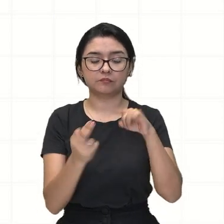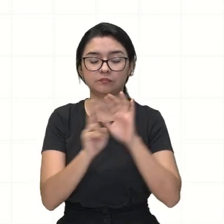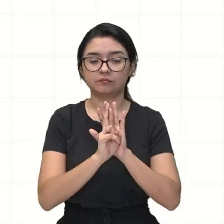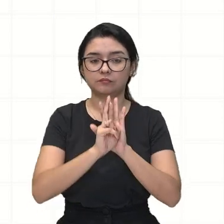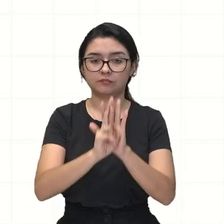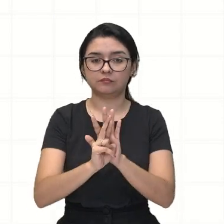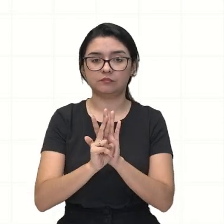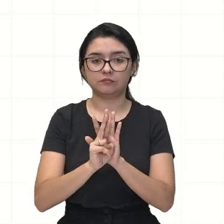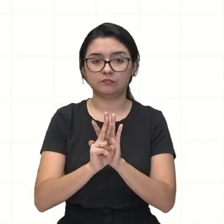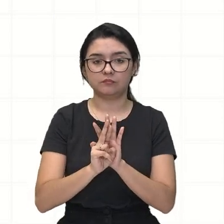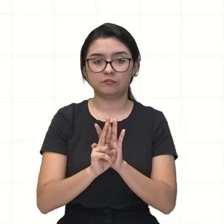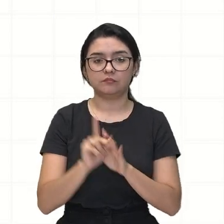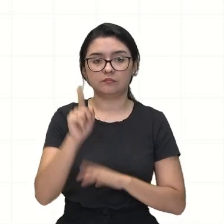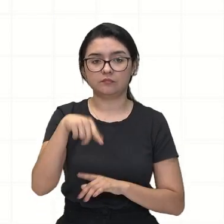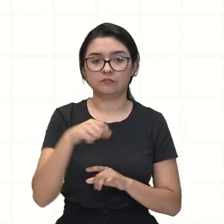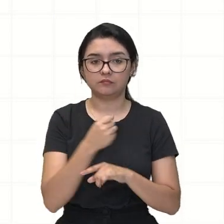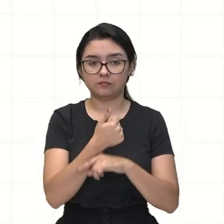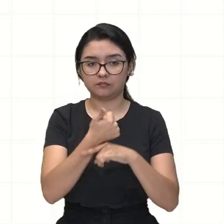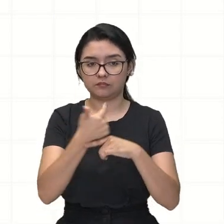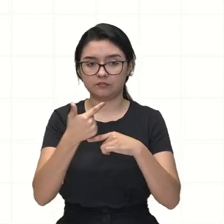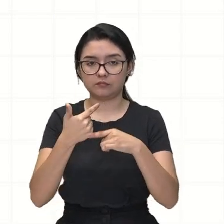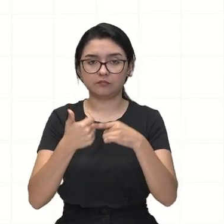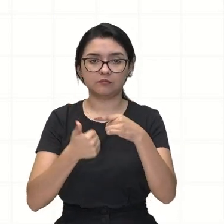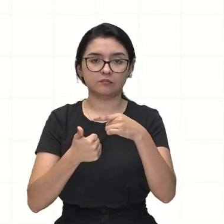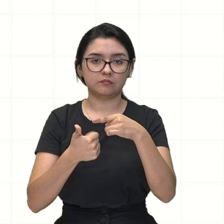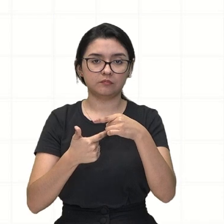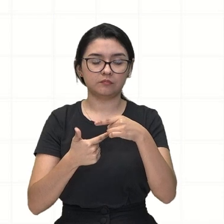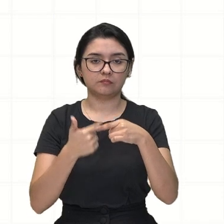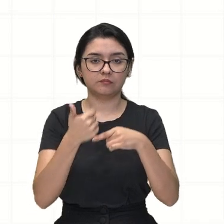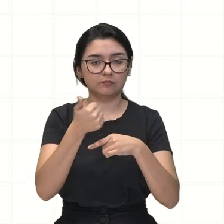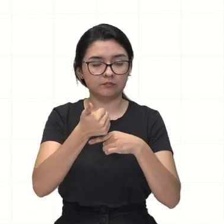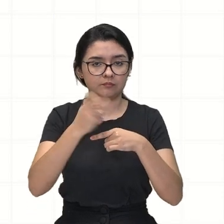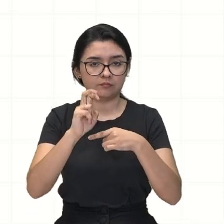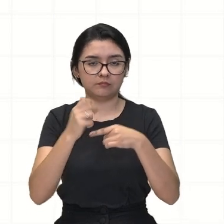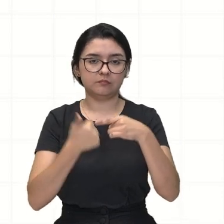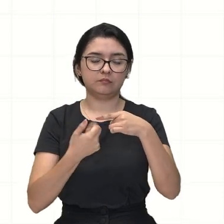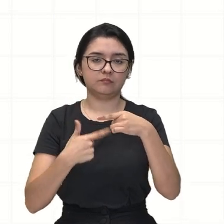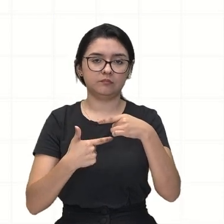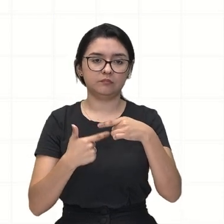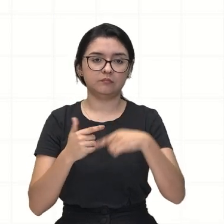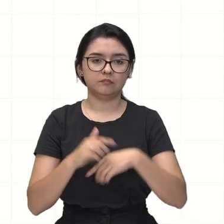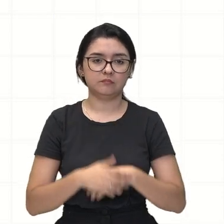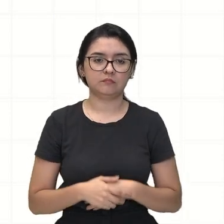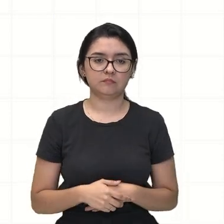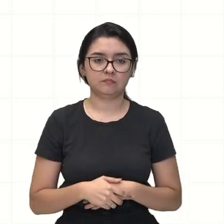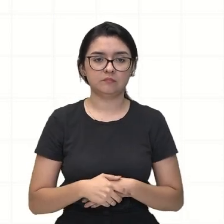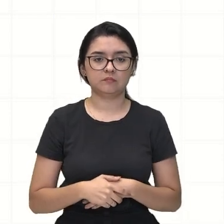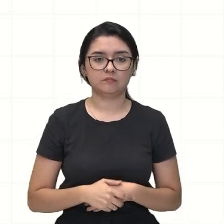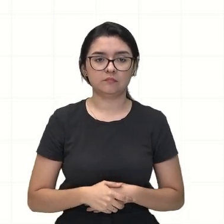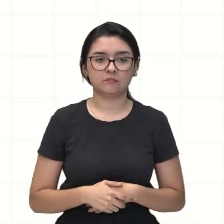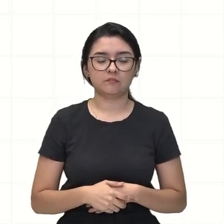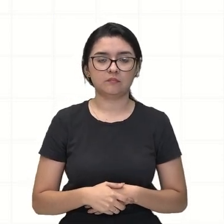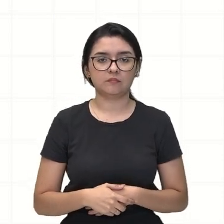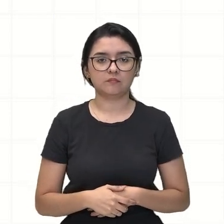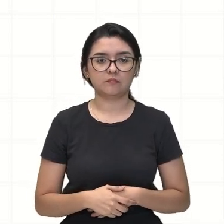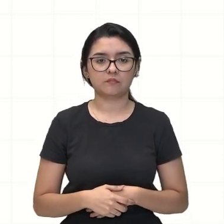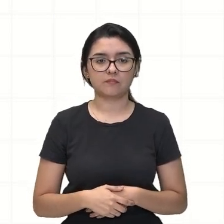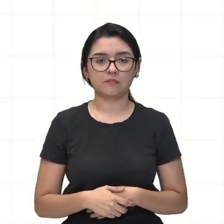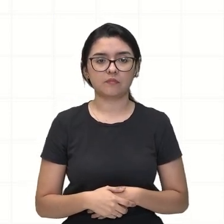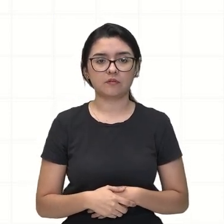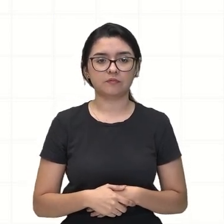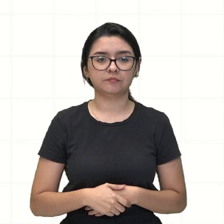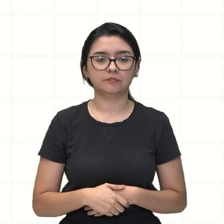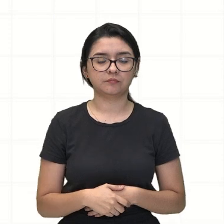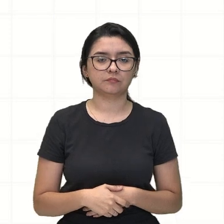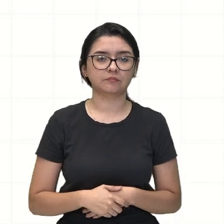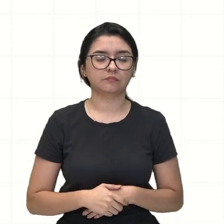situação, o qual está no nosso contexto, é 15 sobre 12. Ou melhor, 15, 12 avos. Tudo